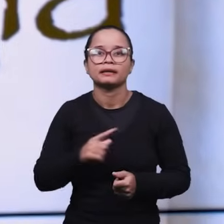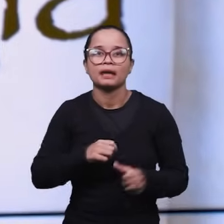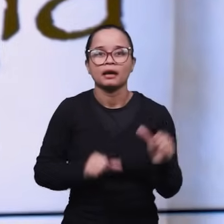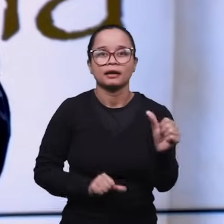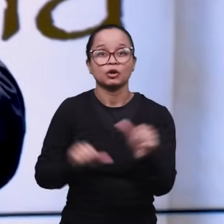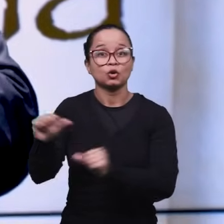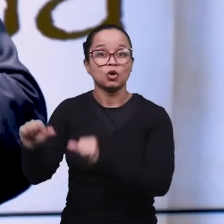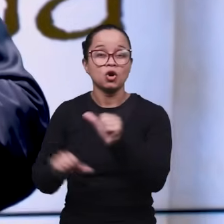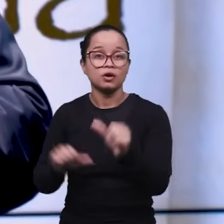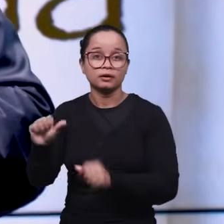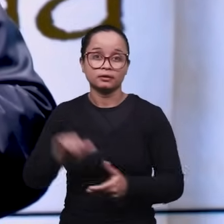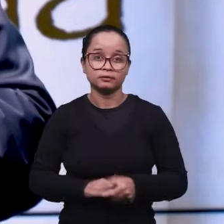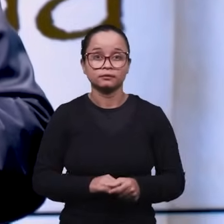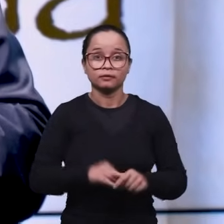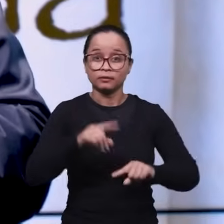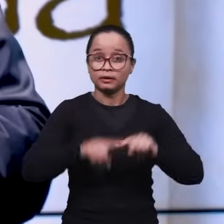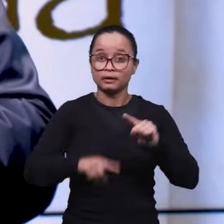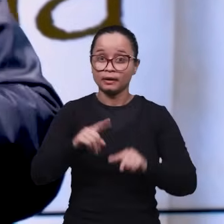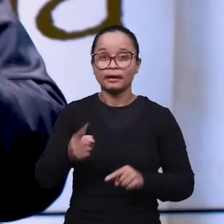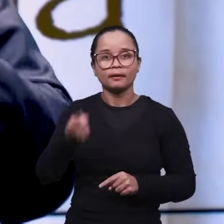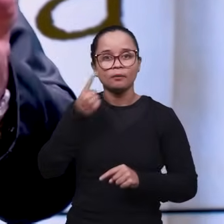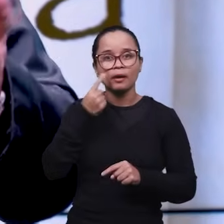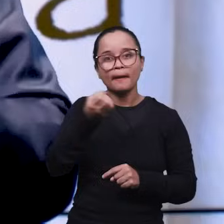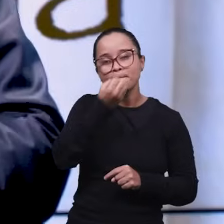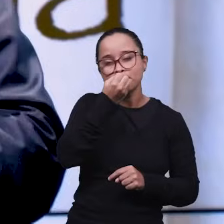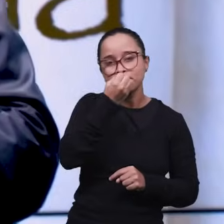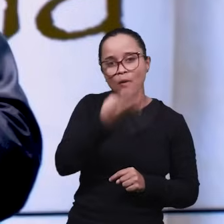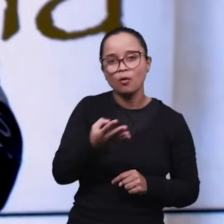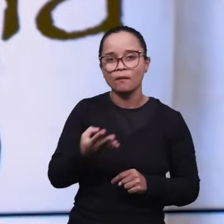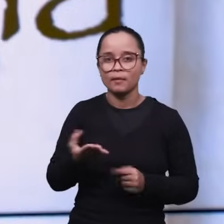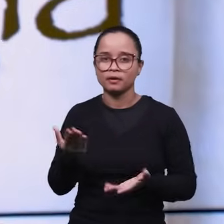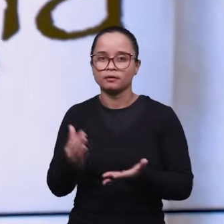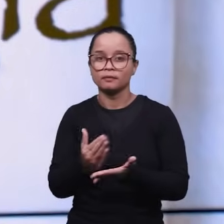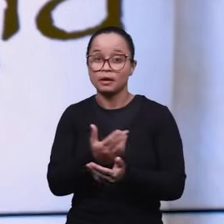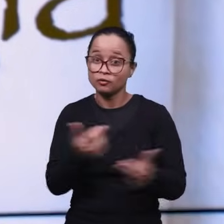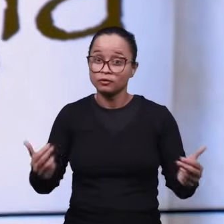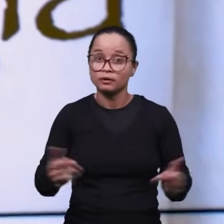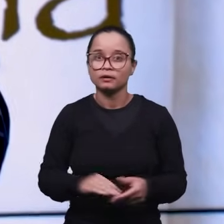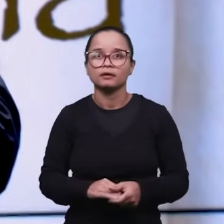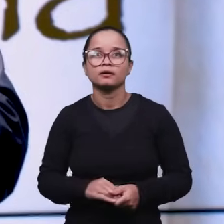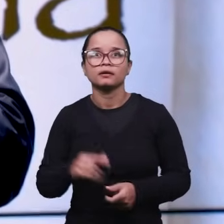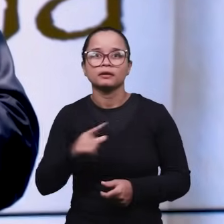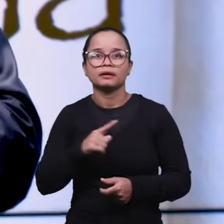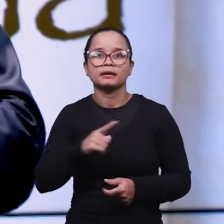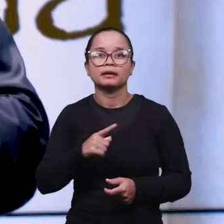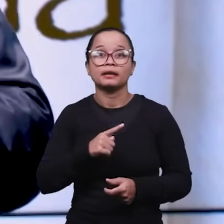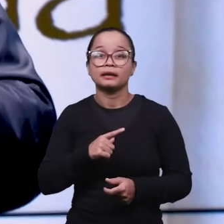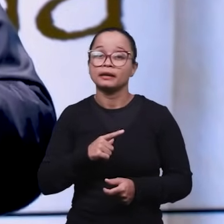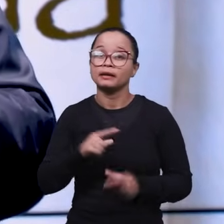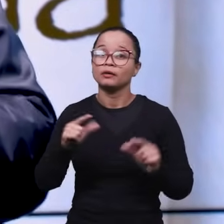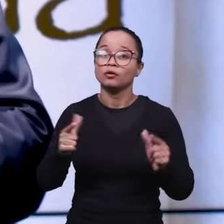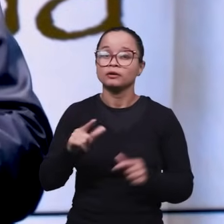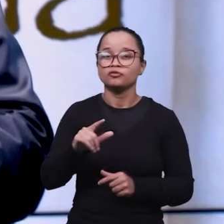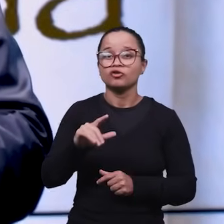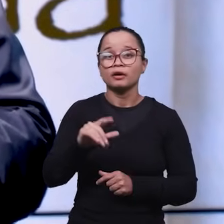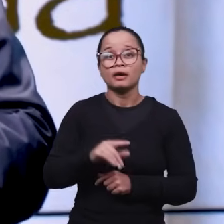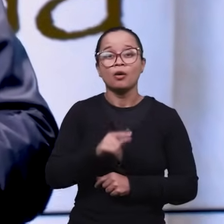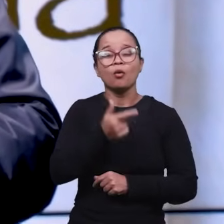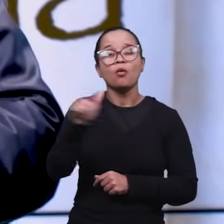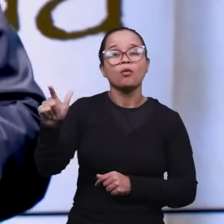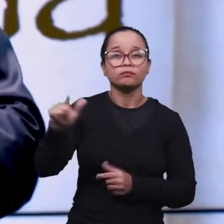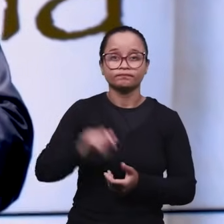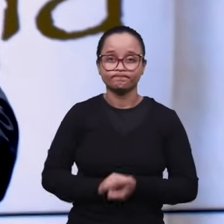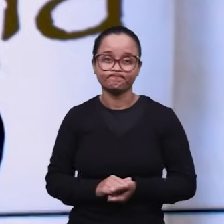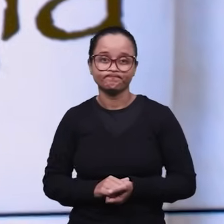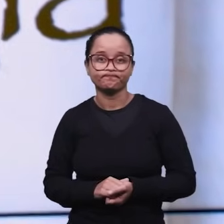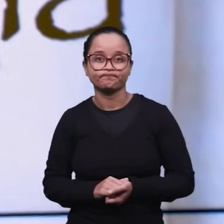mercadorias para viabilizar os negócios, que era chamado de escambo. No século